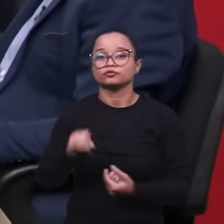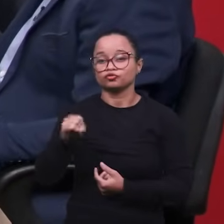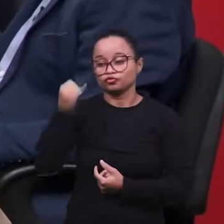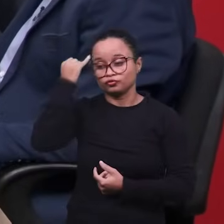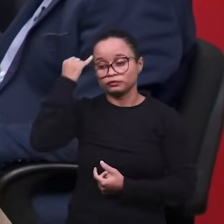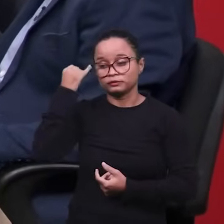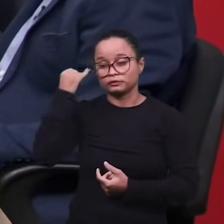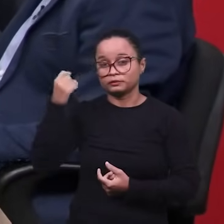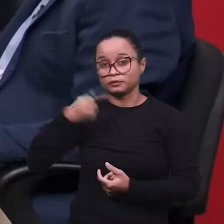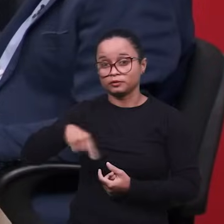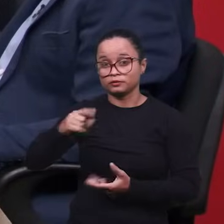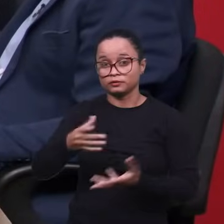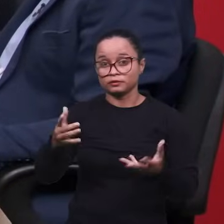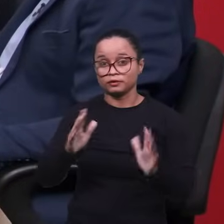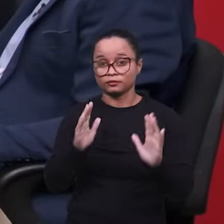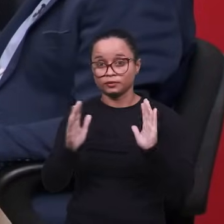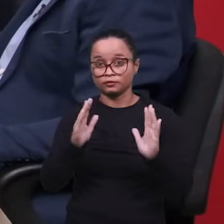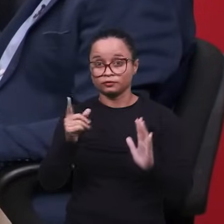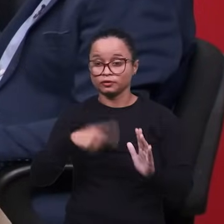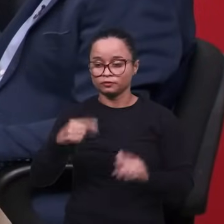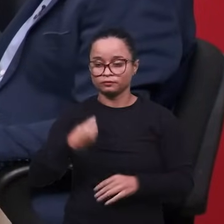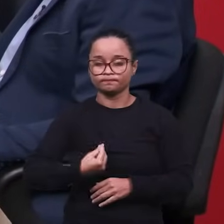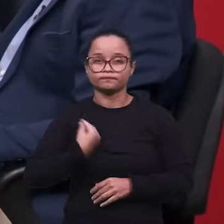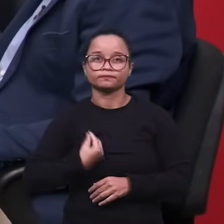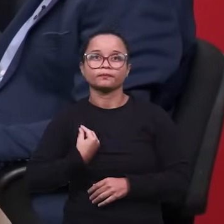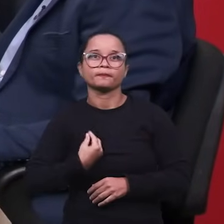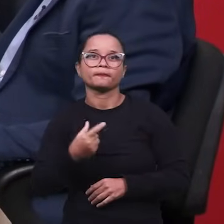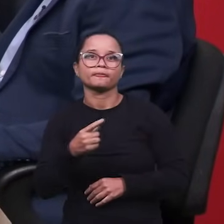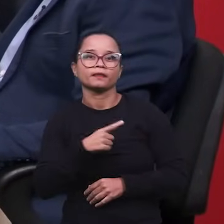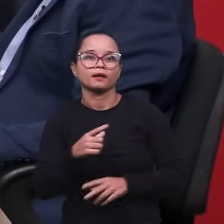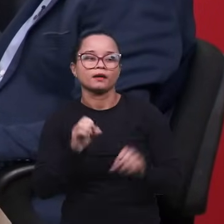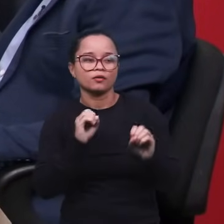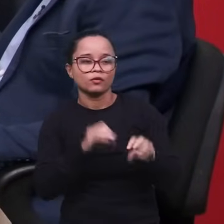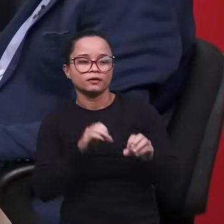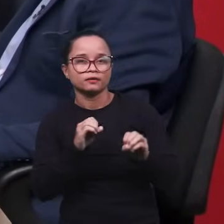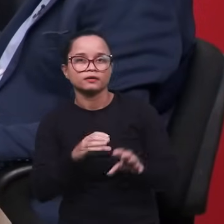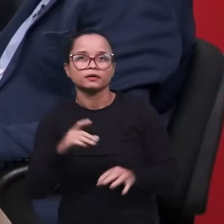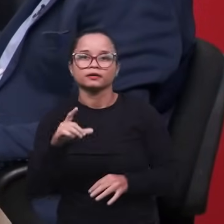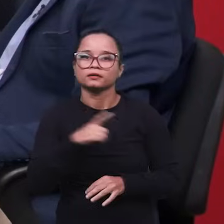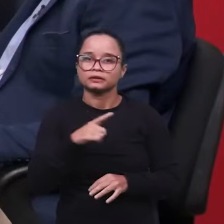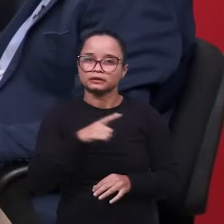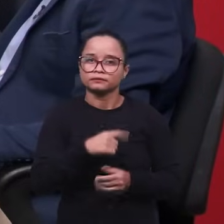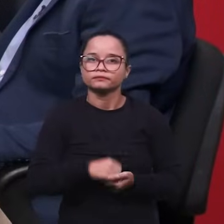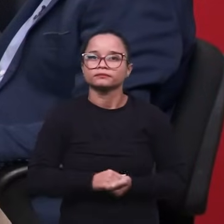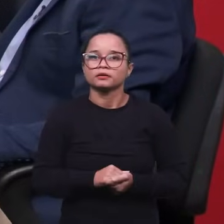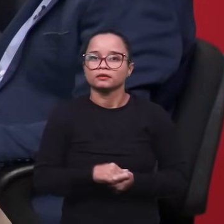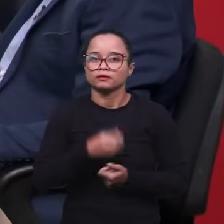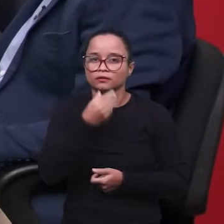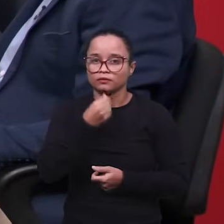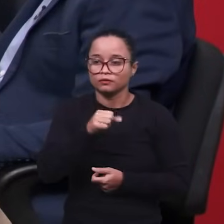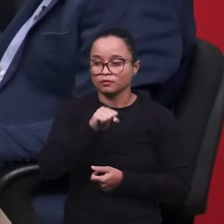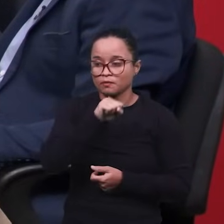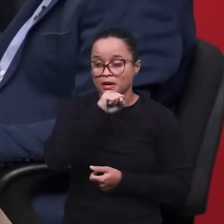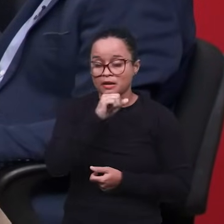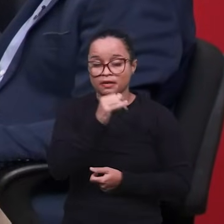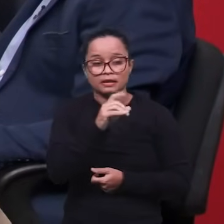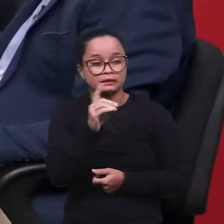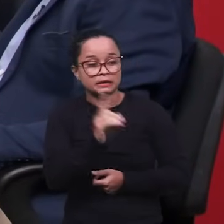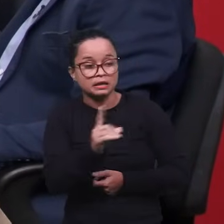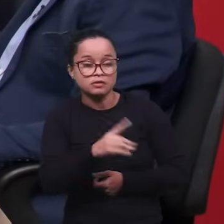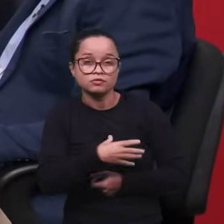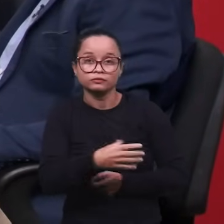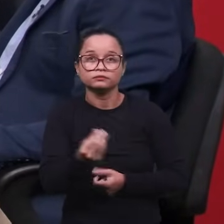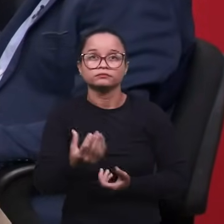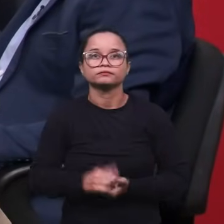nossa realidade, né, dos tempos que vivemos, há um ensino, há uma tendência de que os pais não digam não aos filhos,